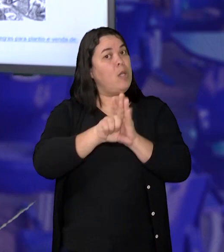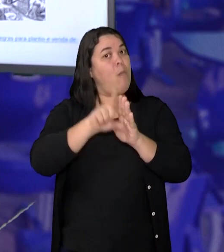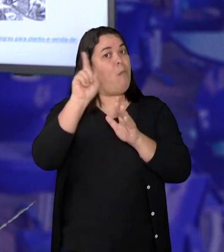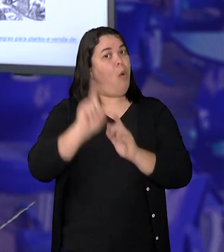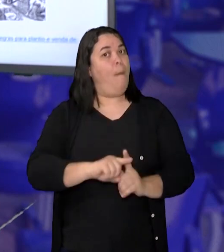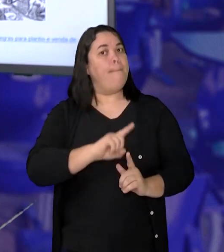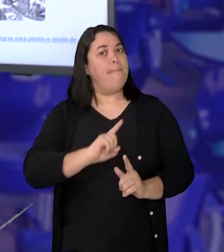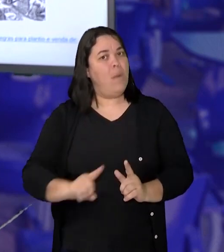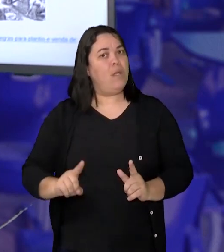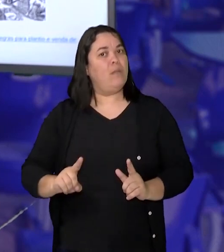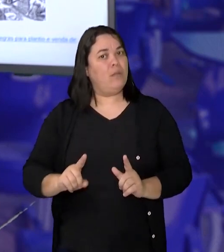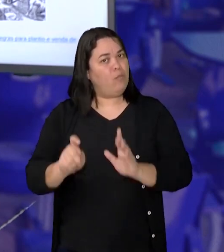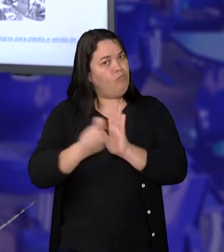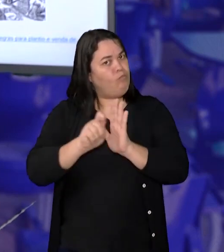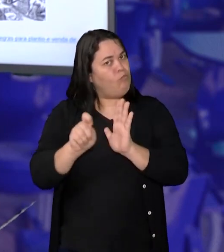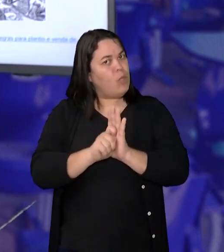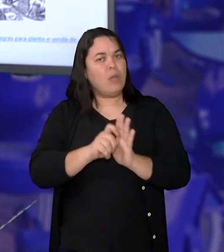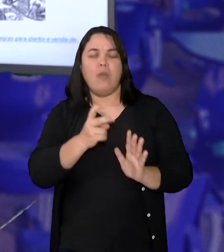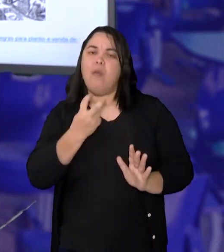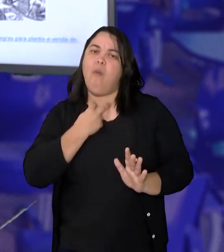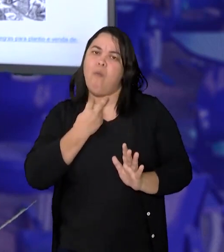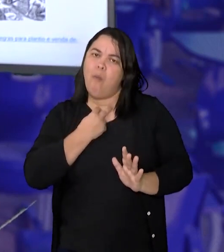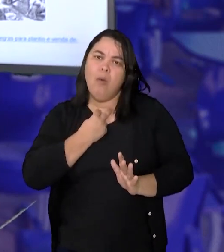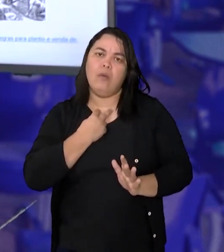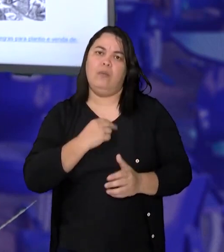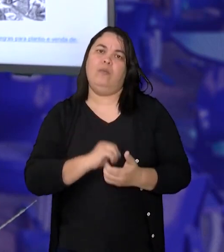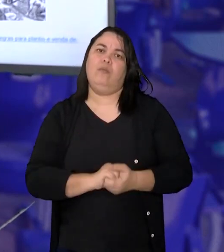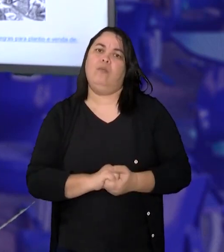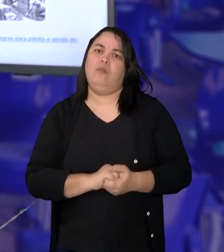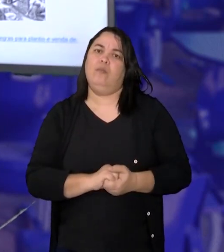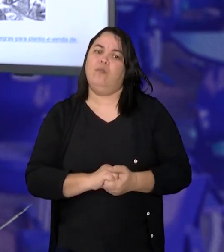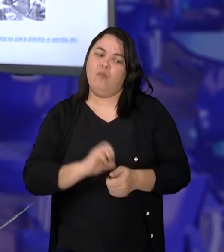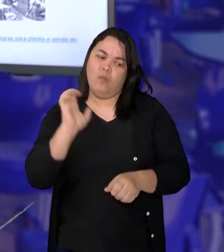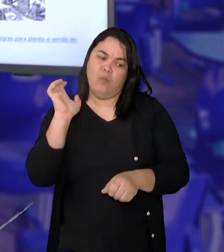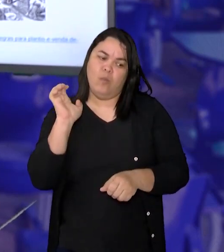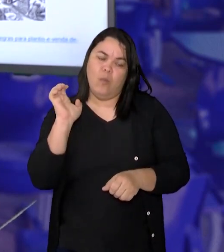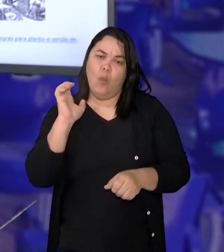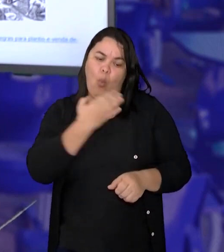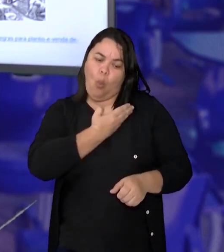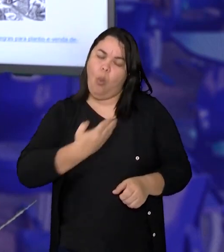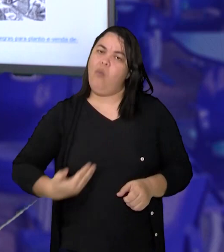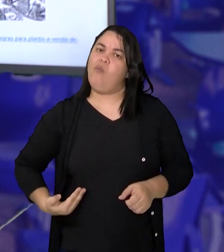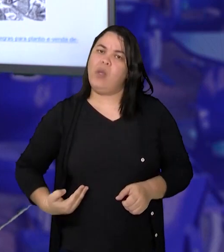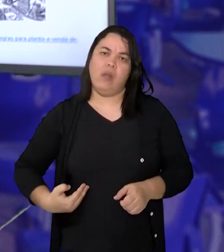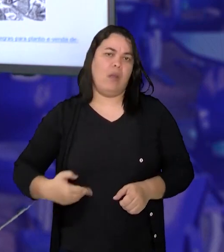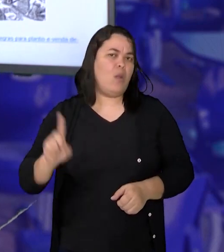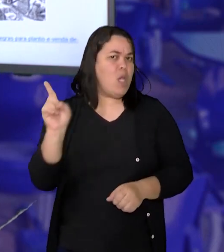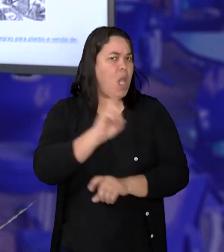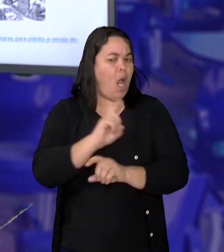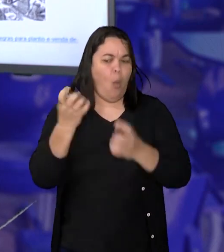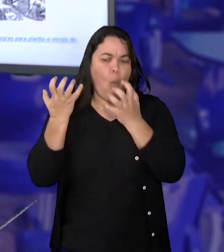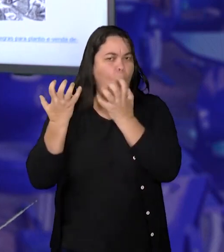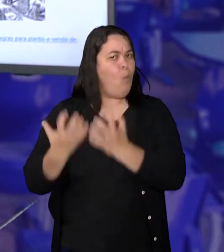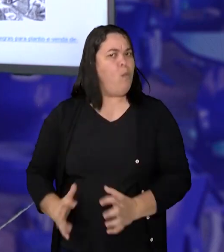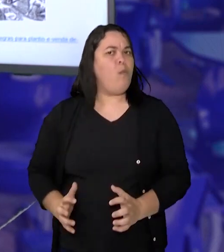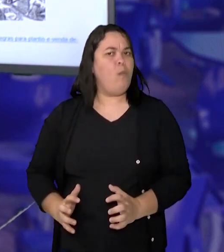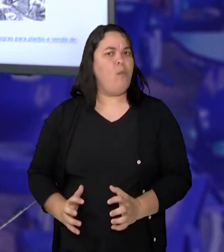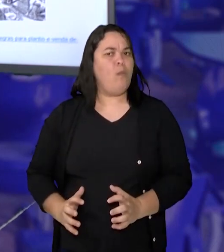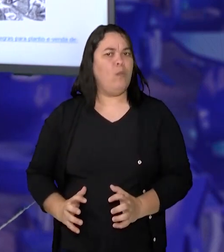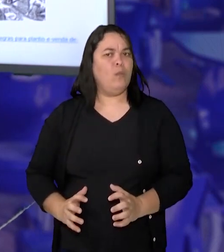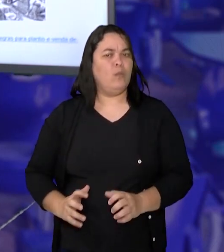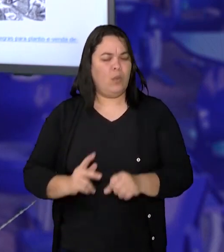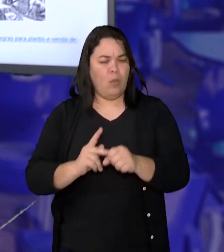gente consumir, tá certo? Então, a gente não pode fazer isso porque o Estado não deixa. O povo brasileiro não aceita o